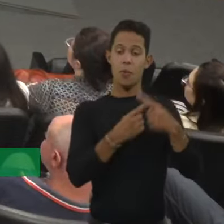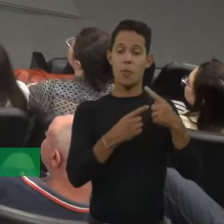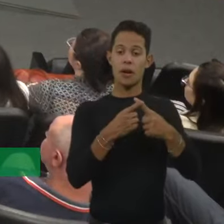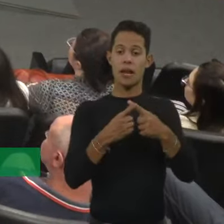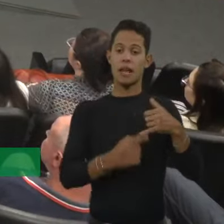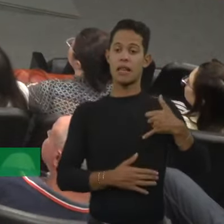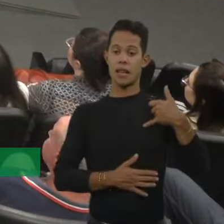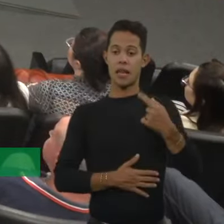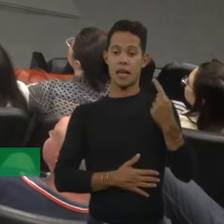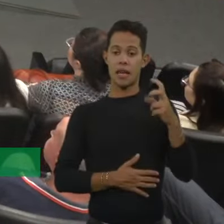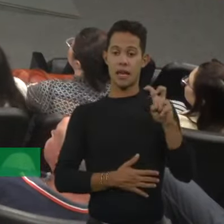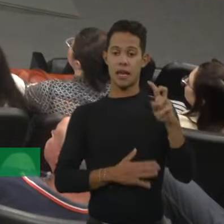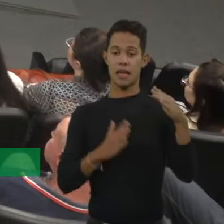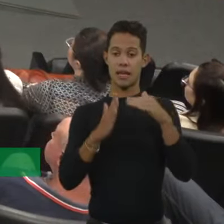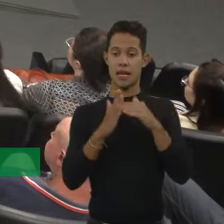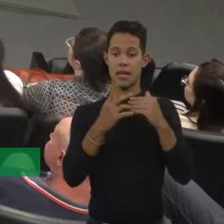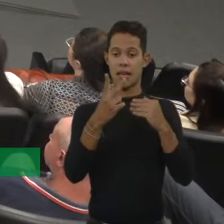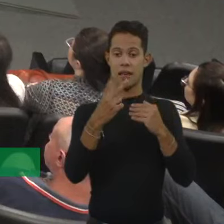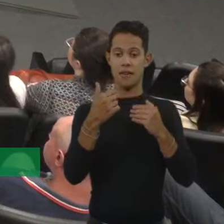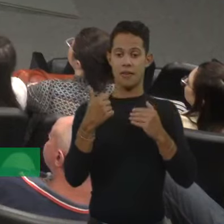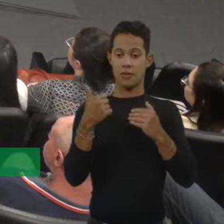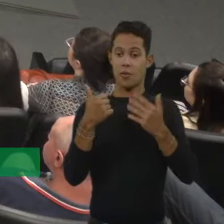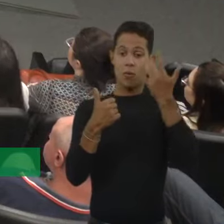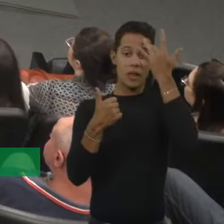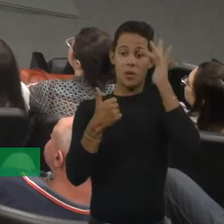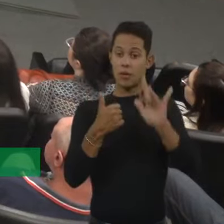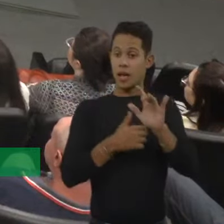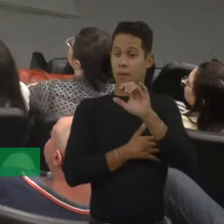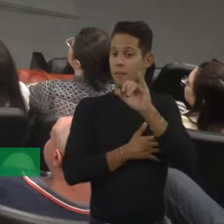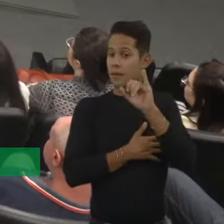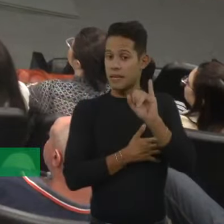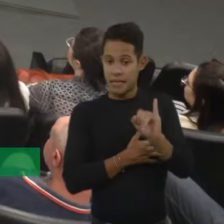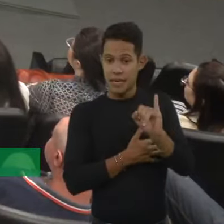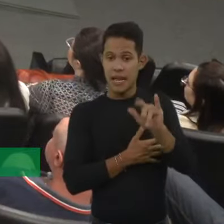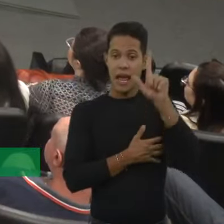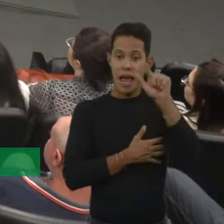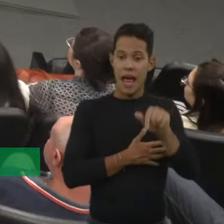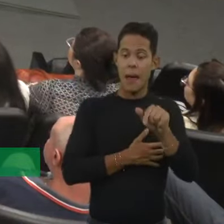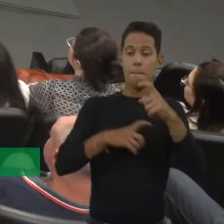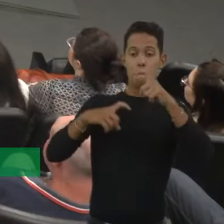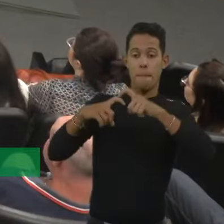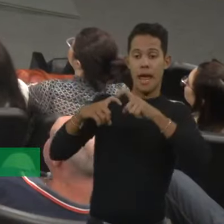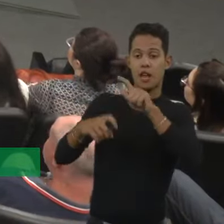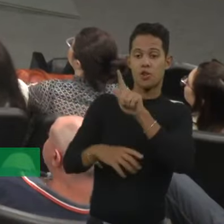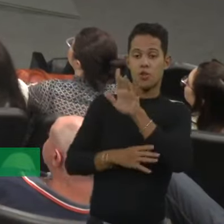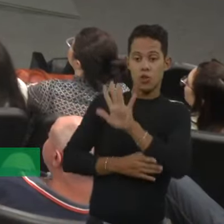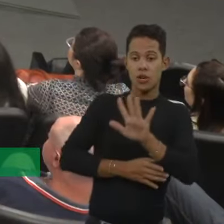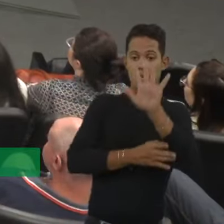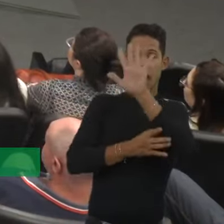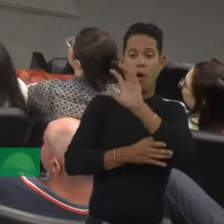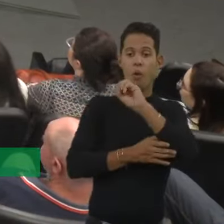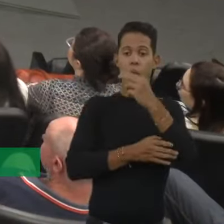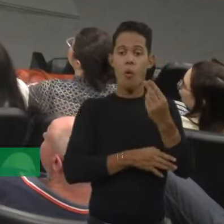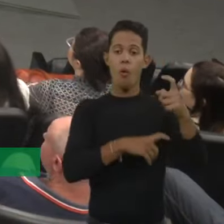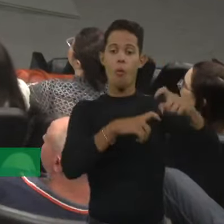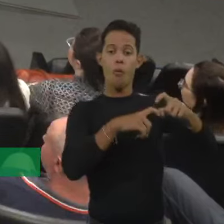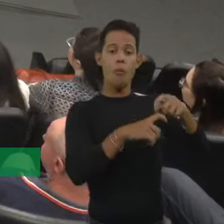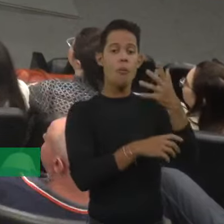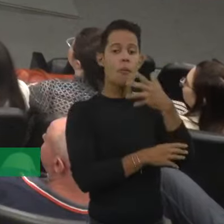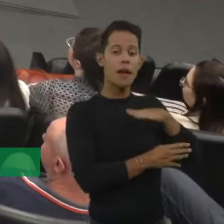lacuna que não se sabe se é o pediatra que atende, se é o clínico geral que atende. E hoje nós, da